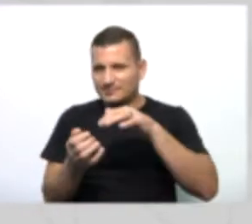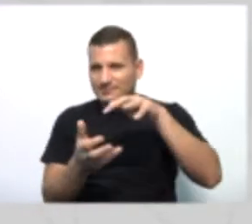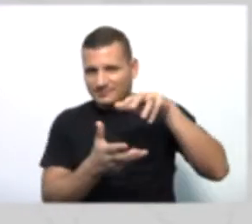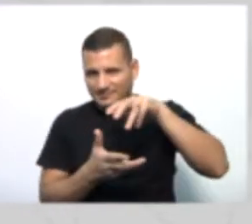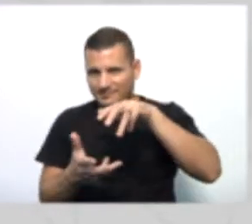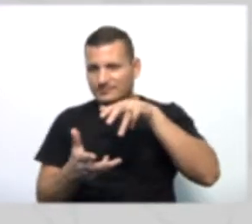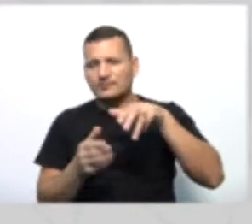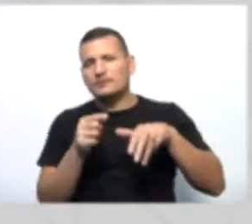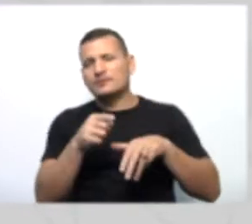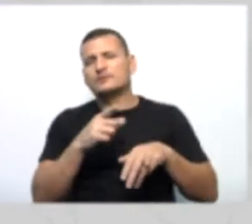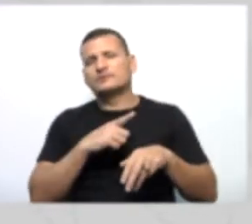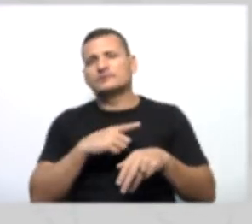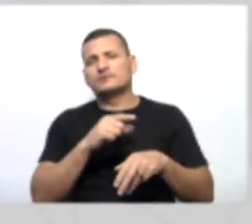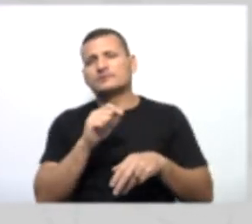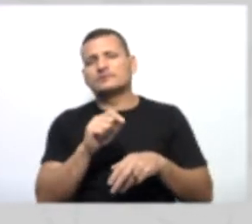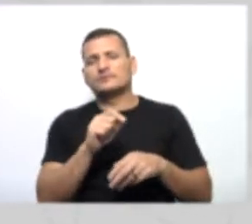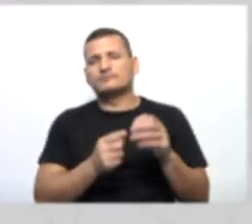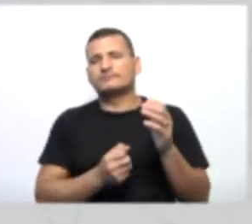gerou uma